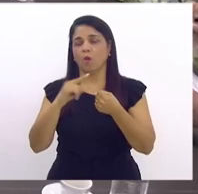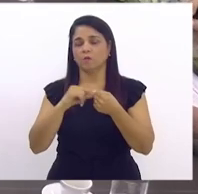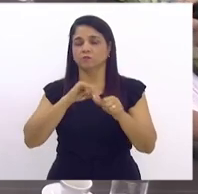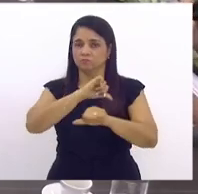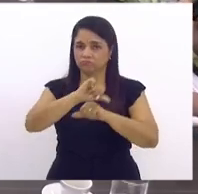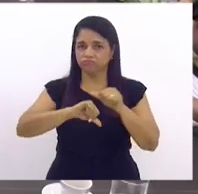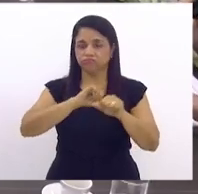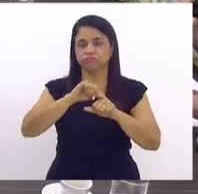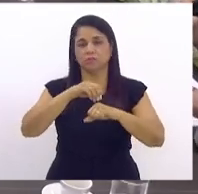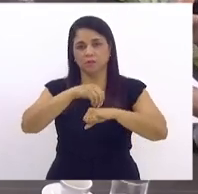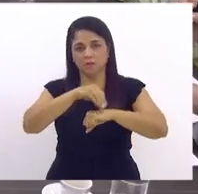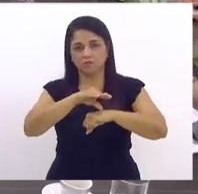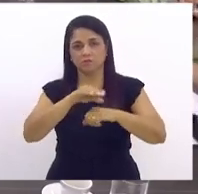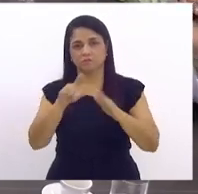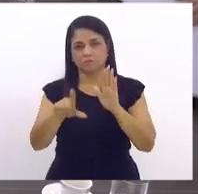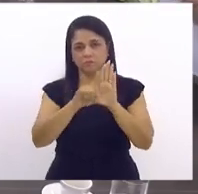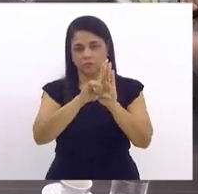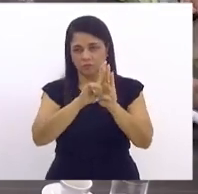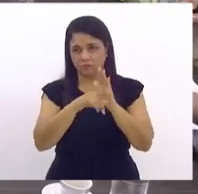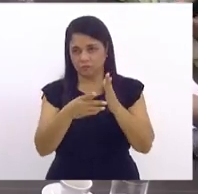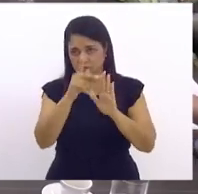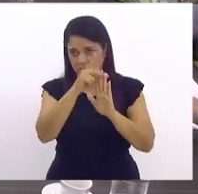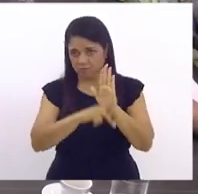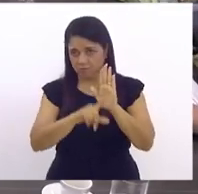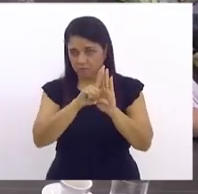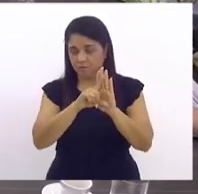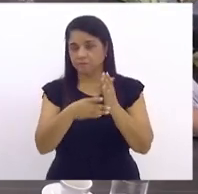autorizativo. Tá bom. Presidente,